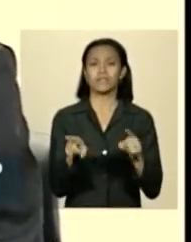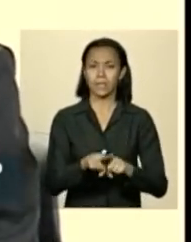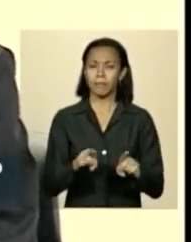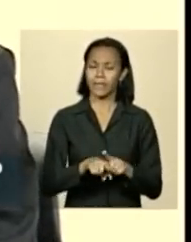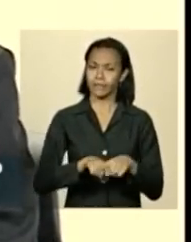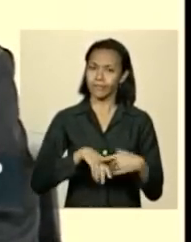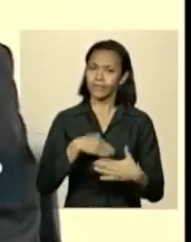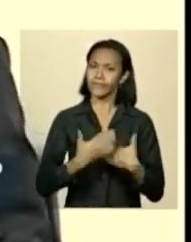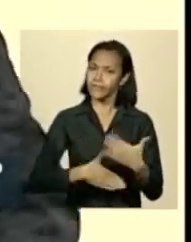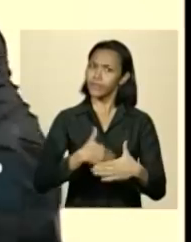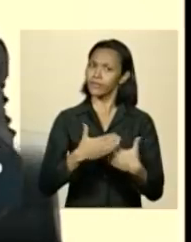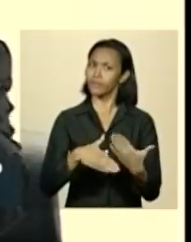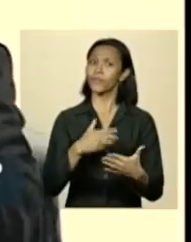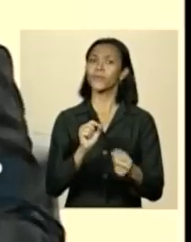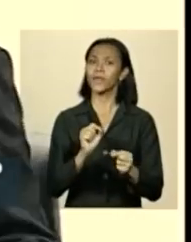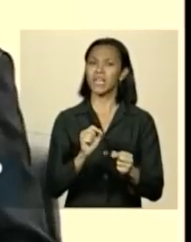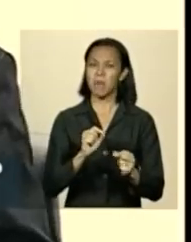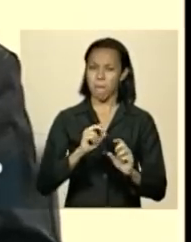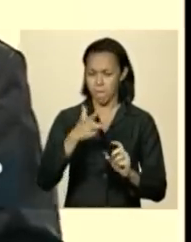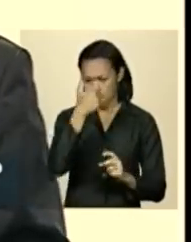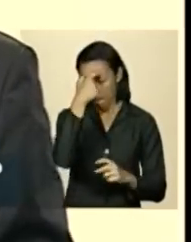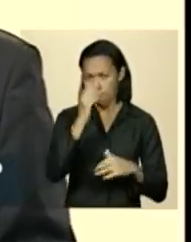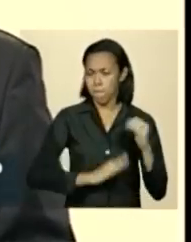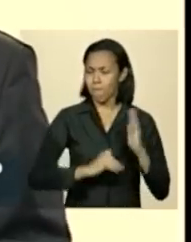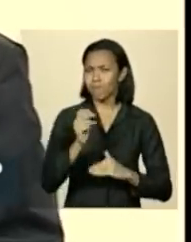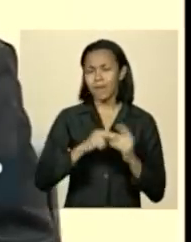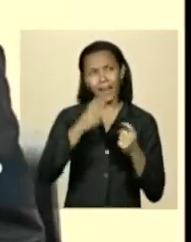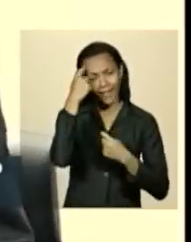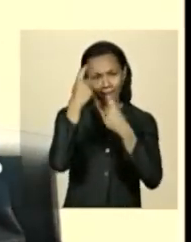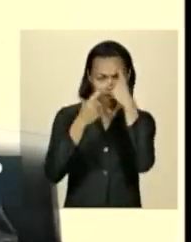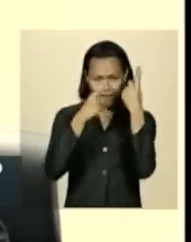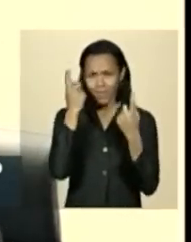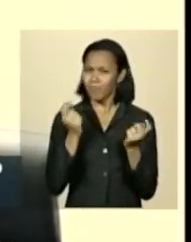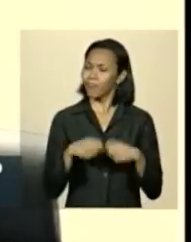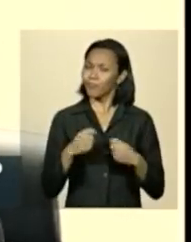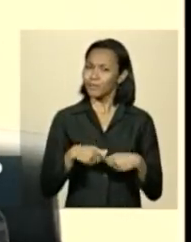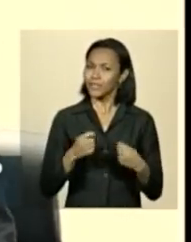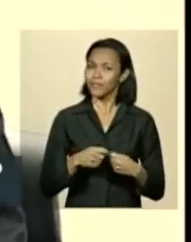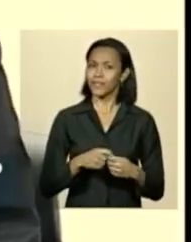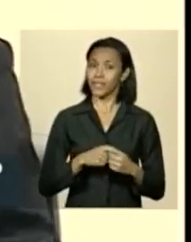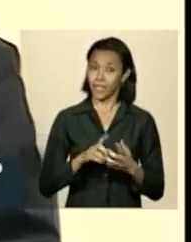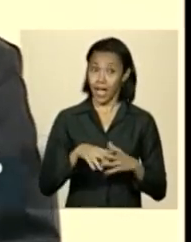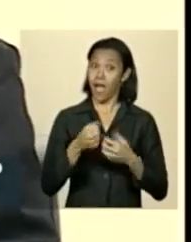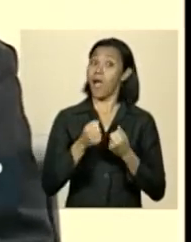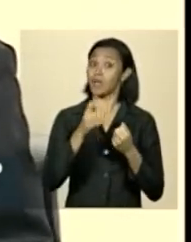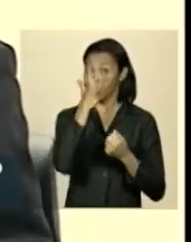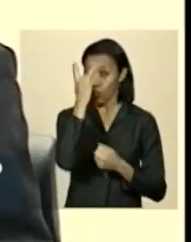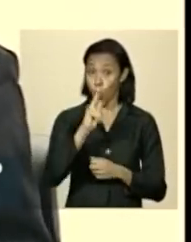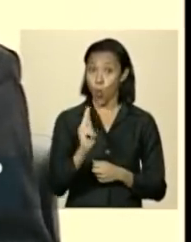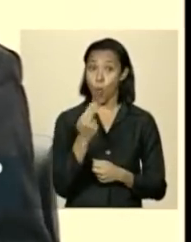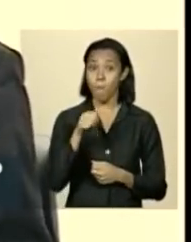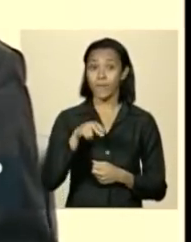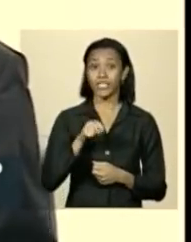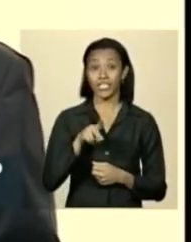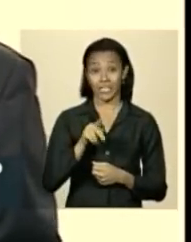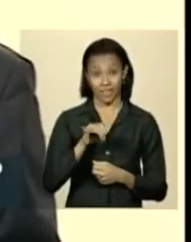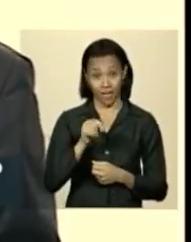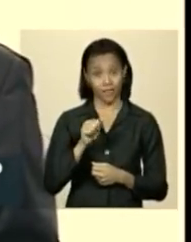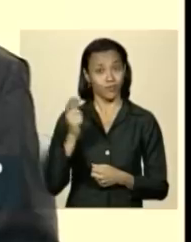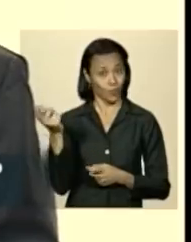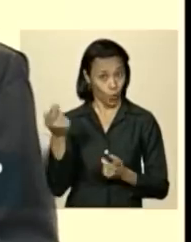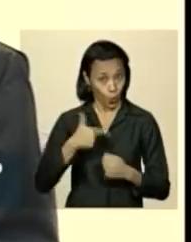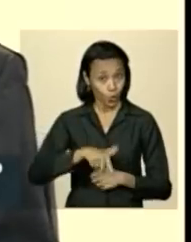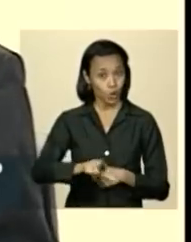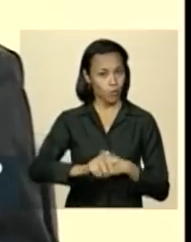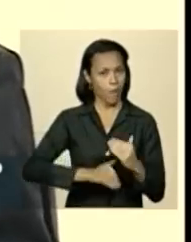desenvolver as suas maiores potencialidades criativas para que a humanidade continue avançando acho que todas as pessoas